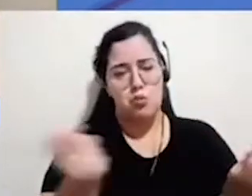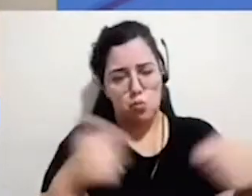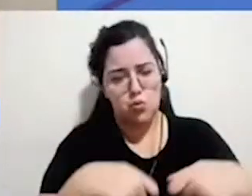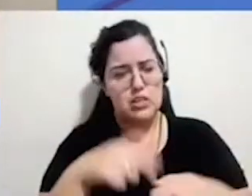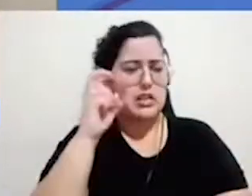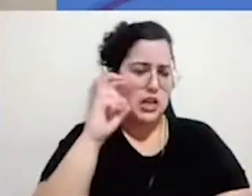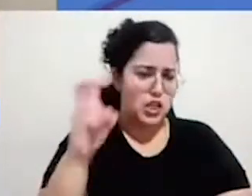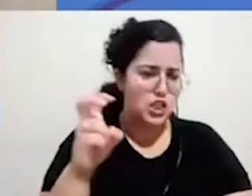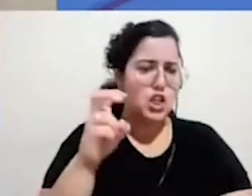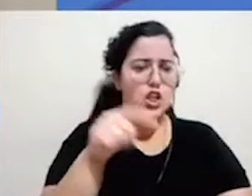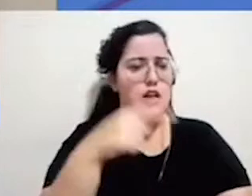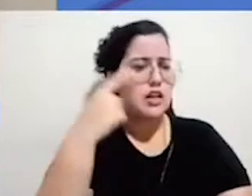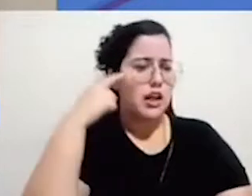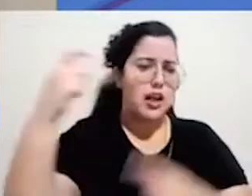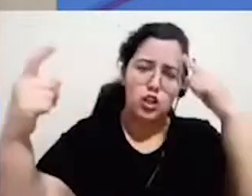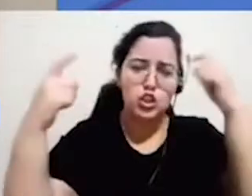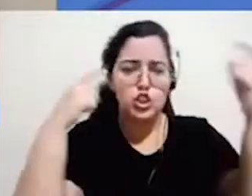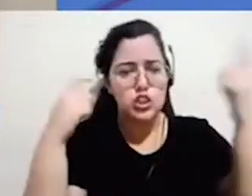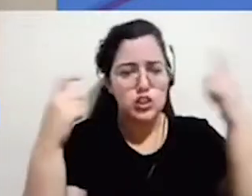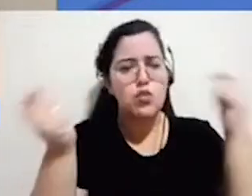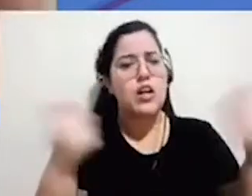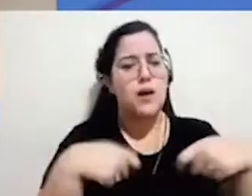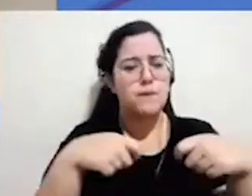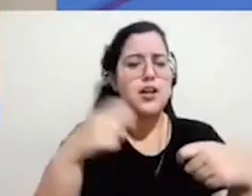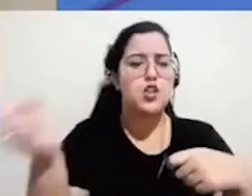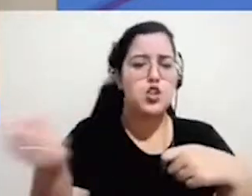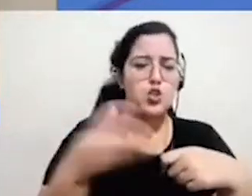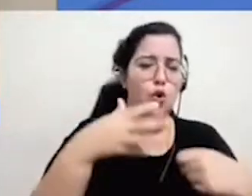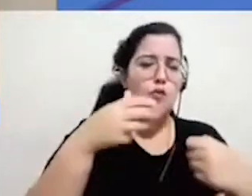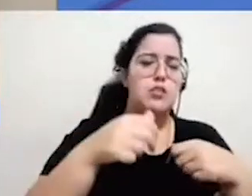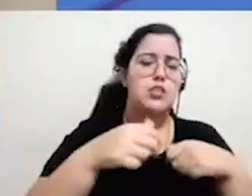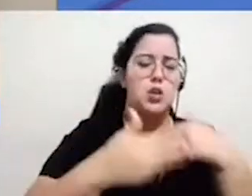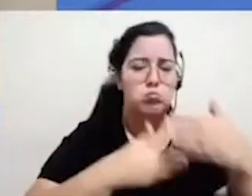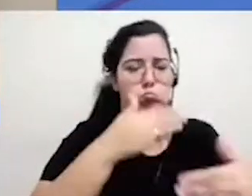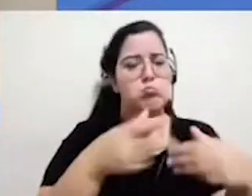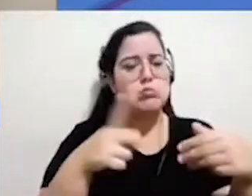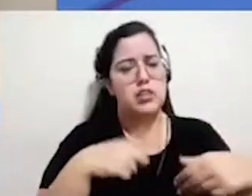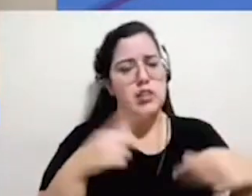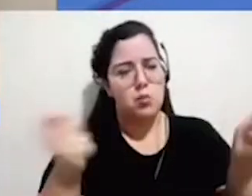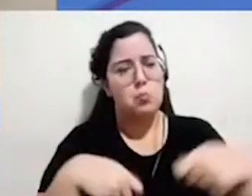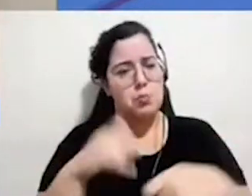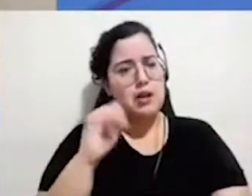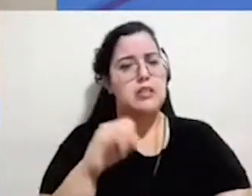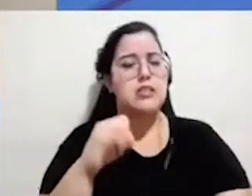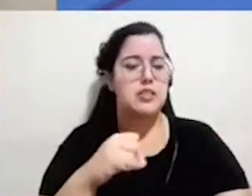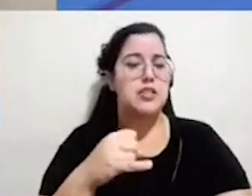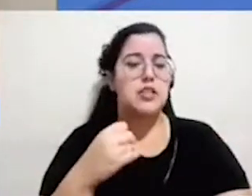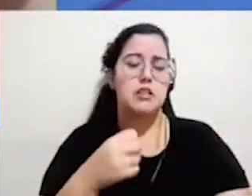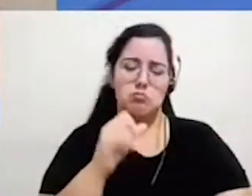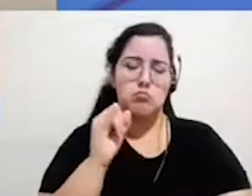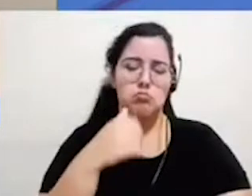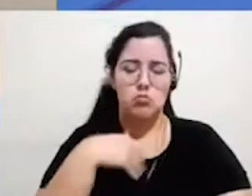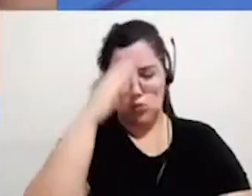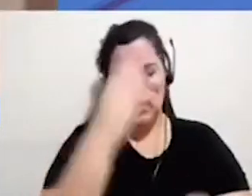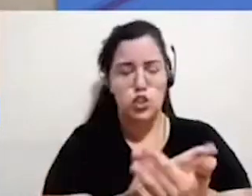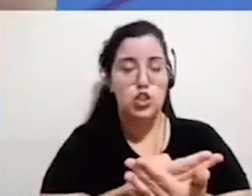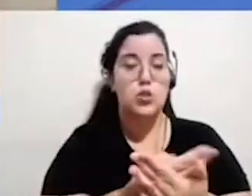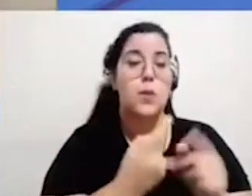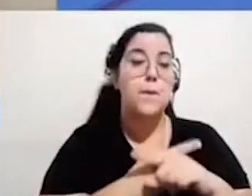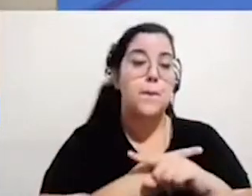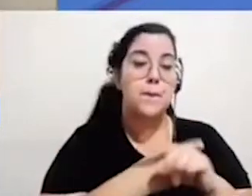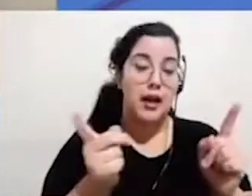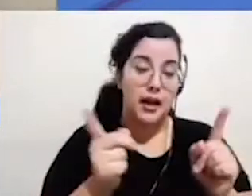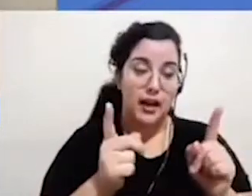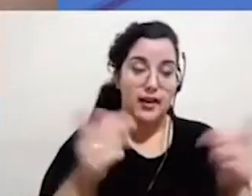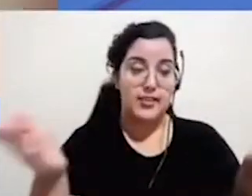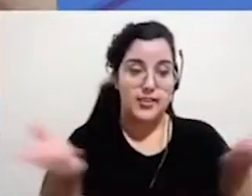inteligência, na criatividade que eles têm, na capacidade de inovação, na potência toda que eles têm, do que qualquer outra coisa. Porém, a estrutura que a